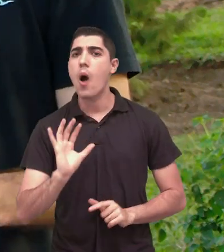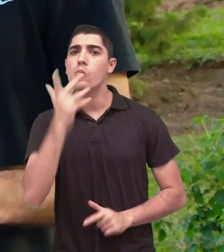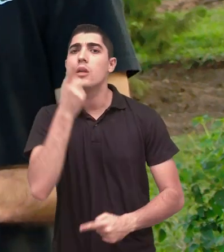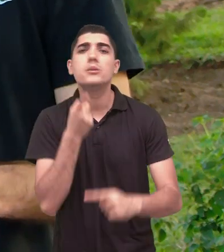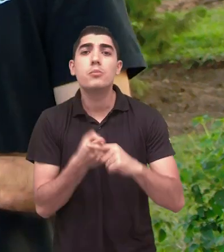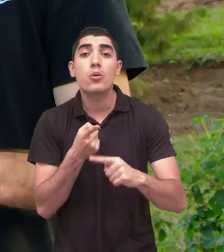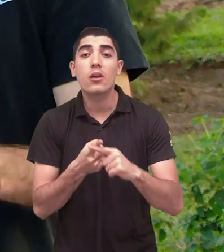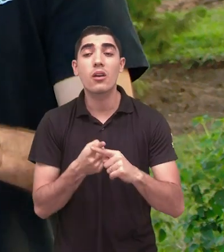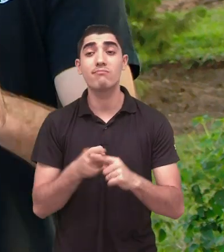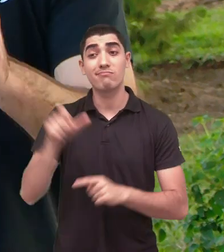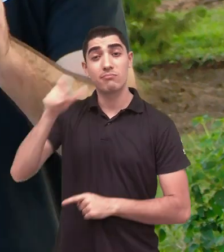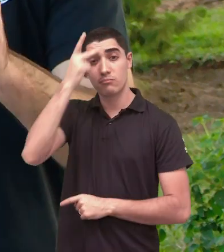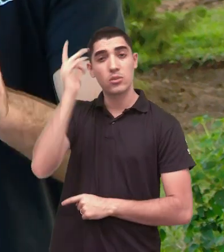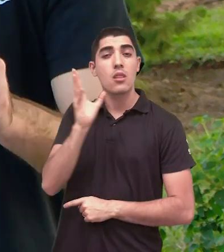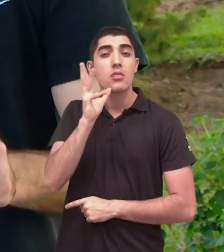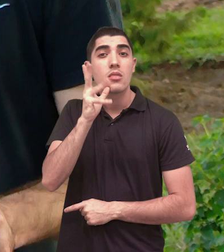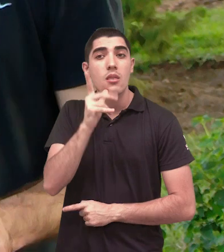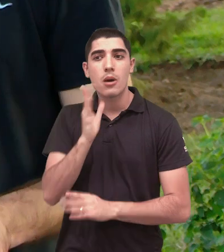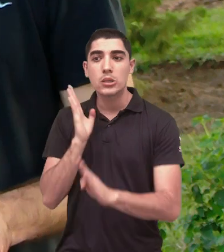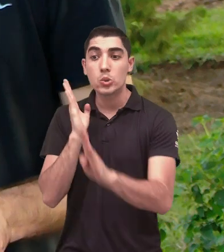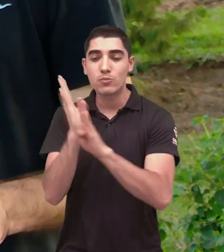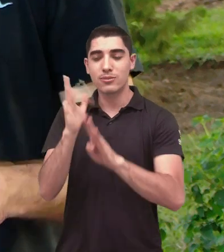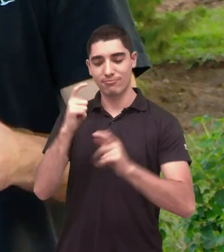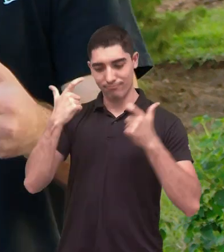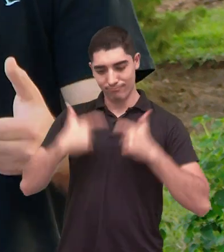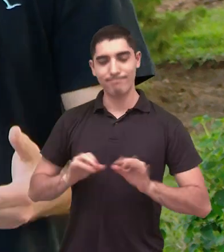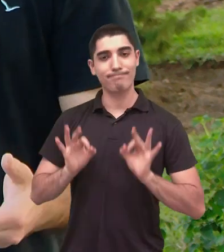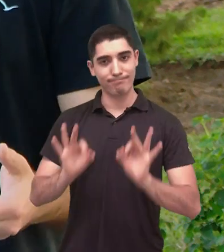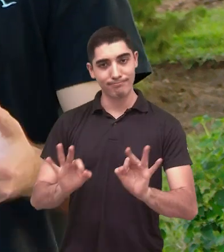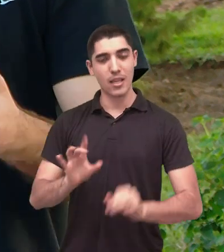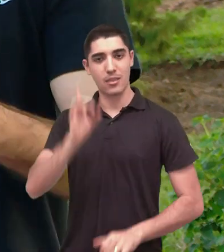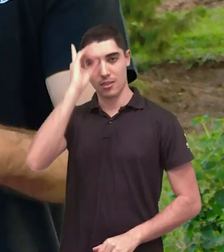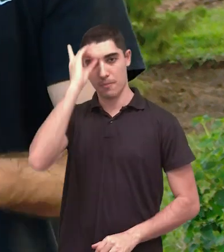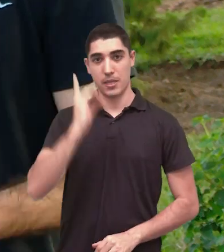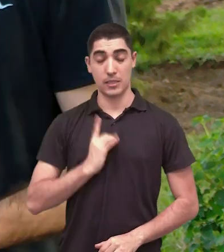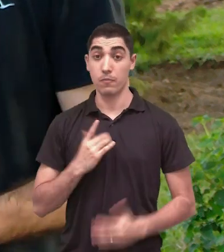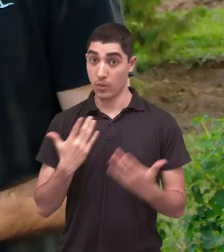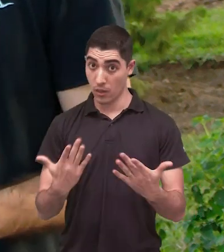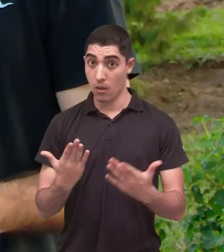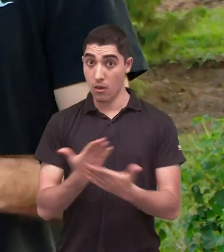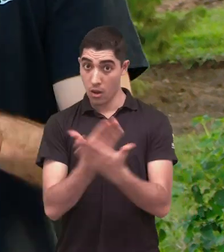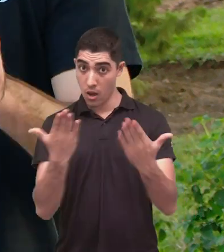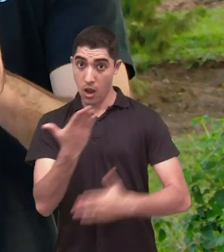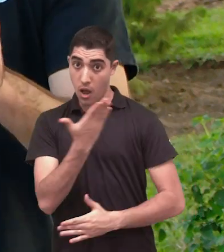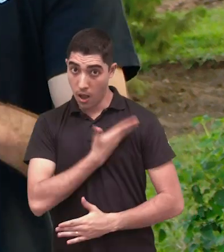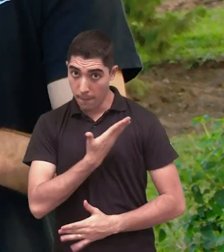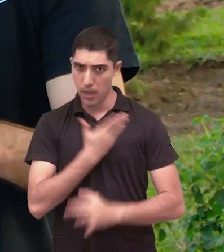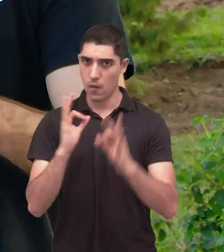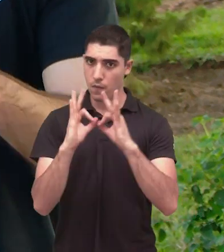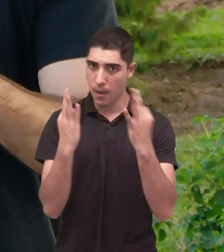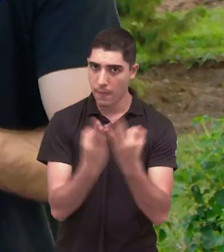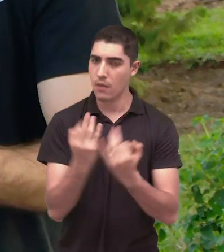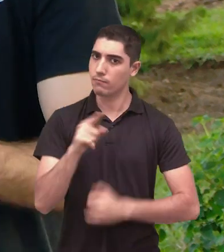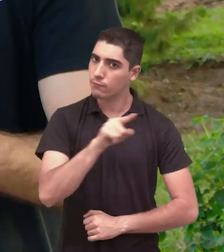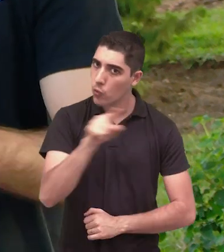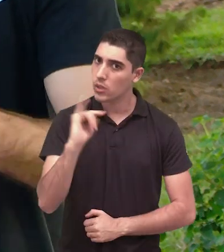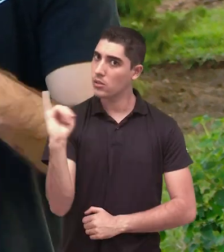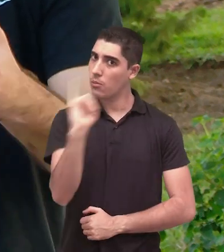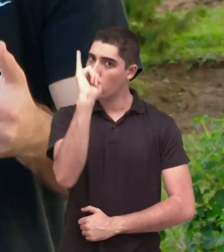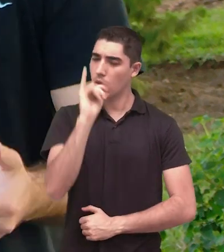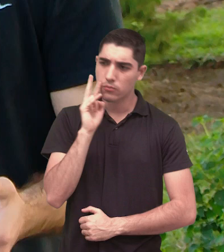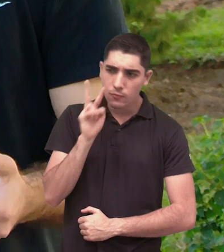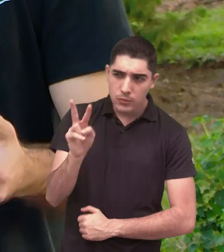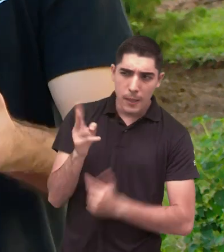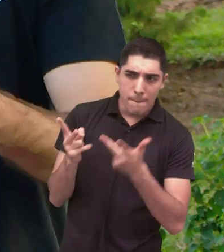casos acontecem por causa da demora do diagnóstico. Por isso, amigos e familiares têm um papel importante